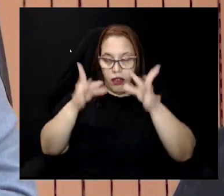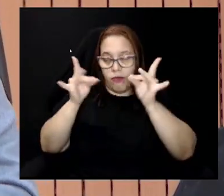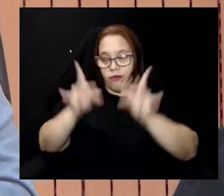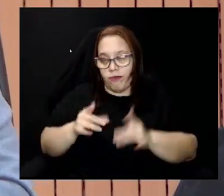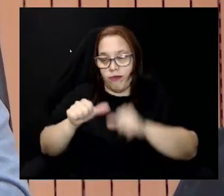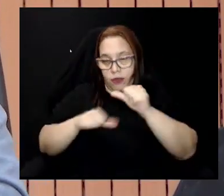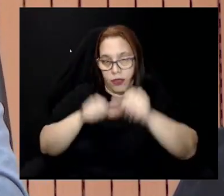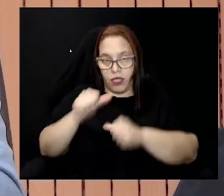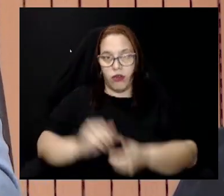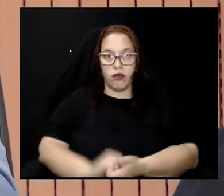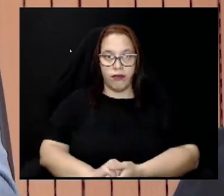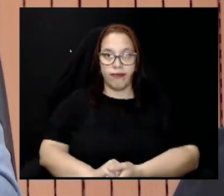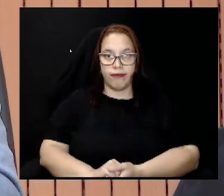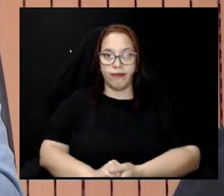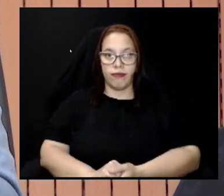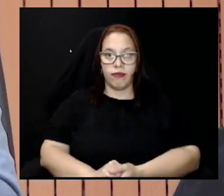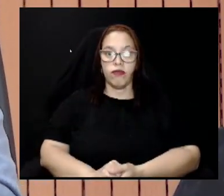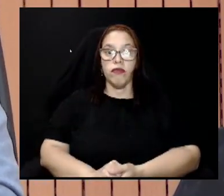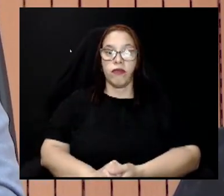bem?